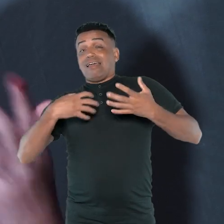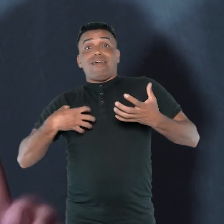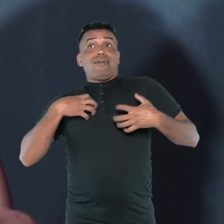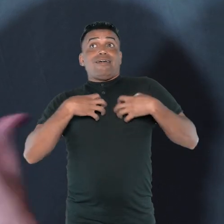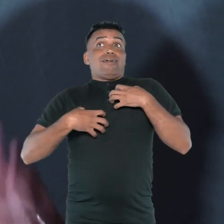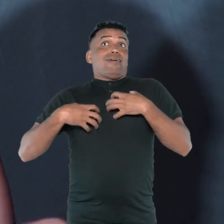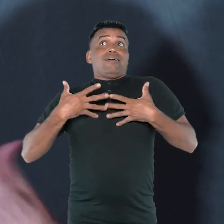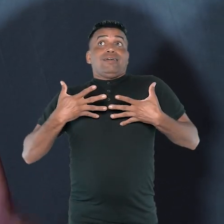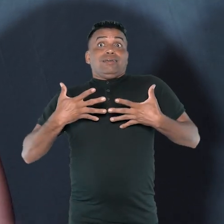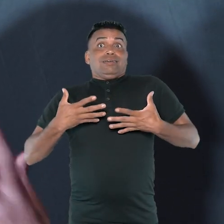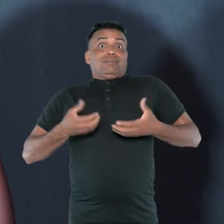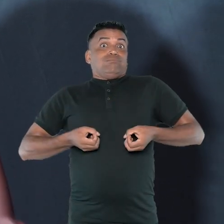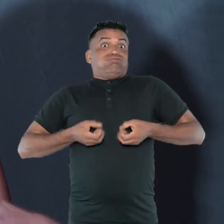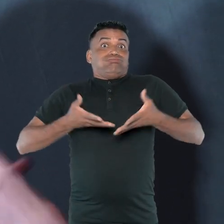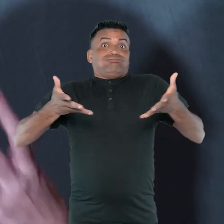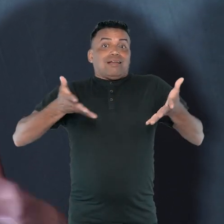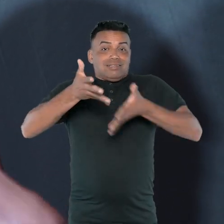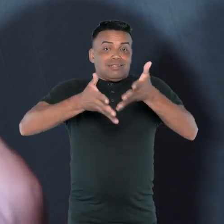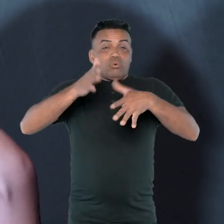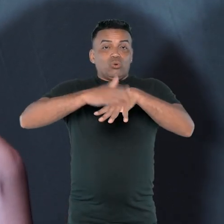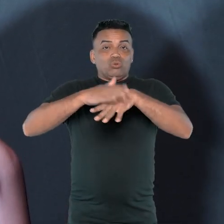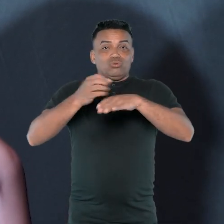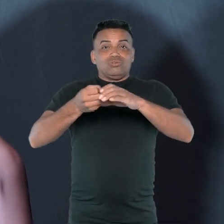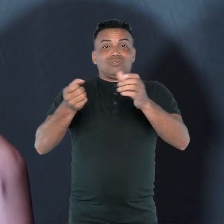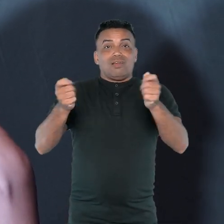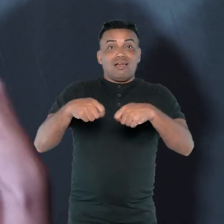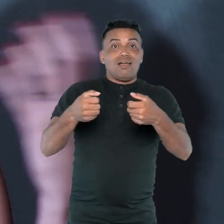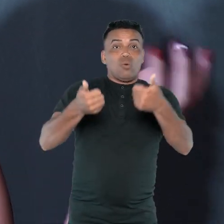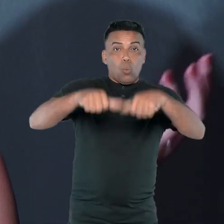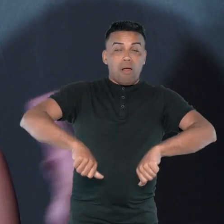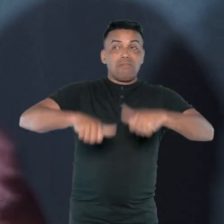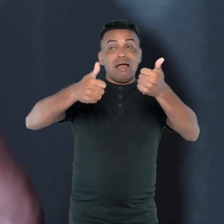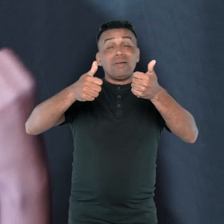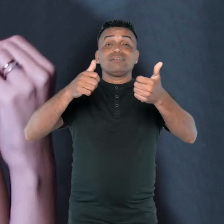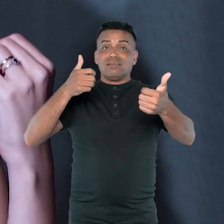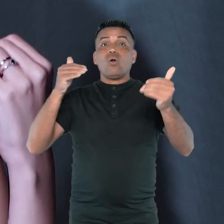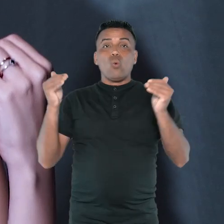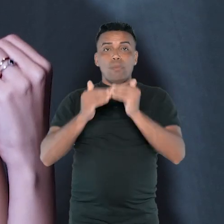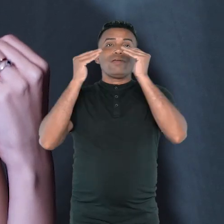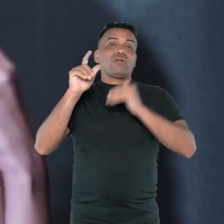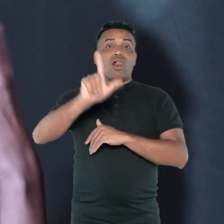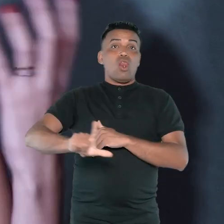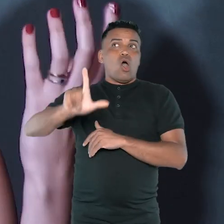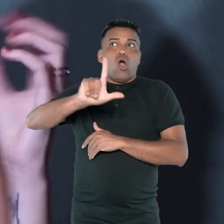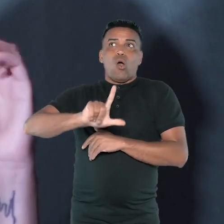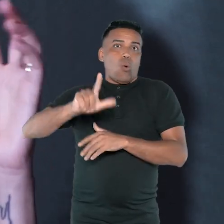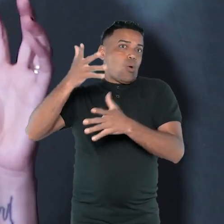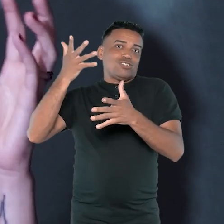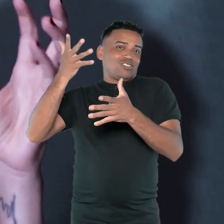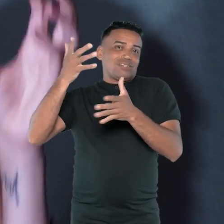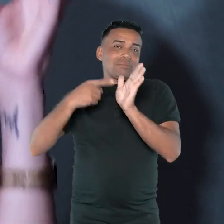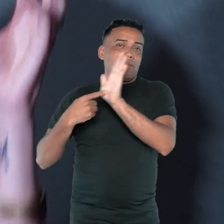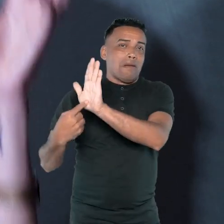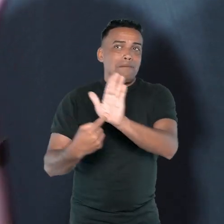a psicanálise não tem a ver com os atributos, né, mas tem a ver com uma certa lógica, ou de se apresentar mais